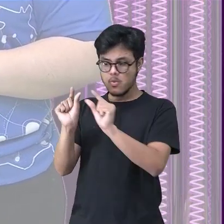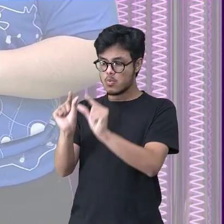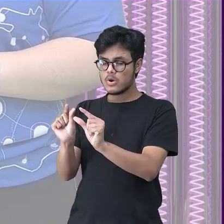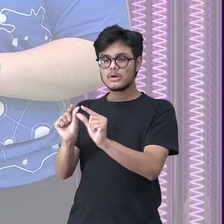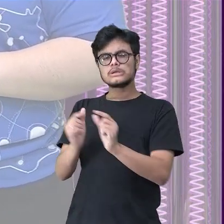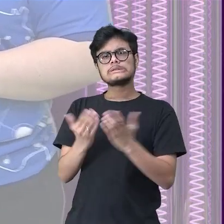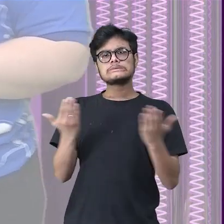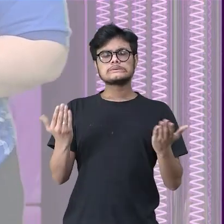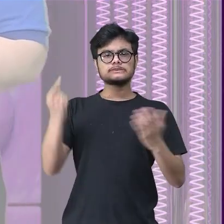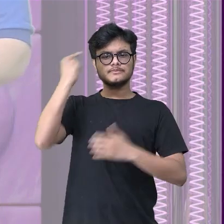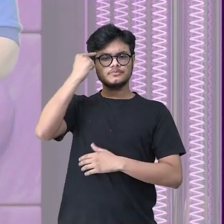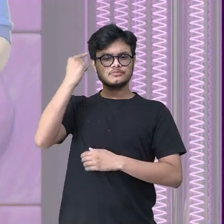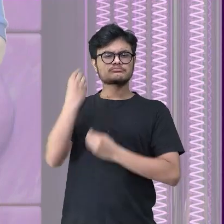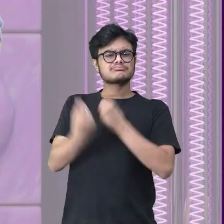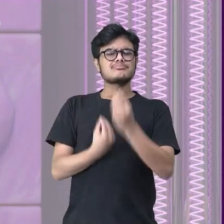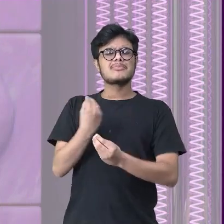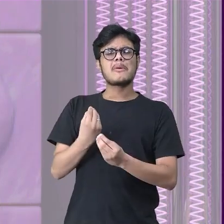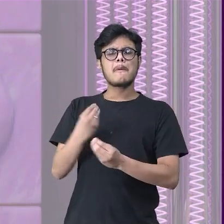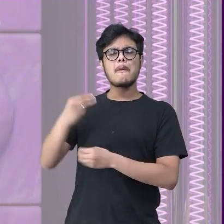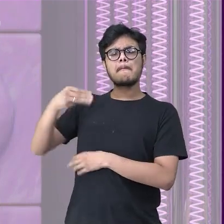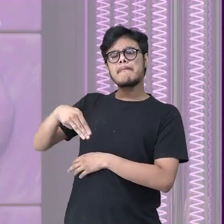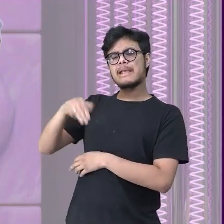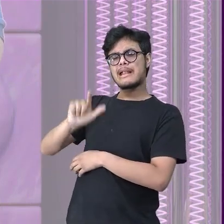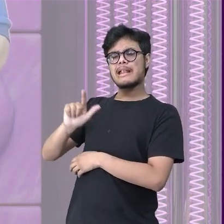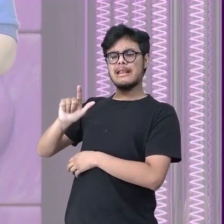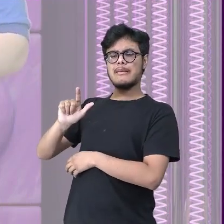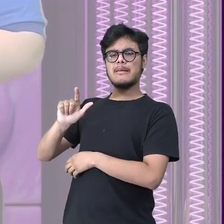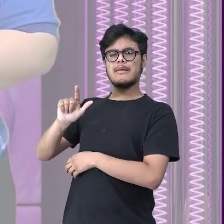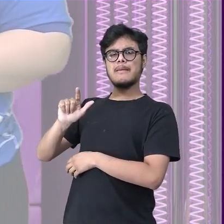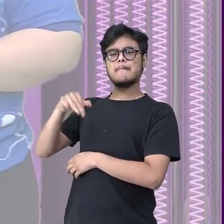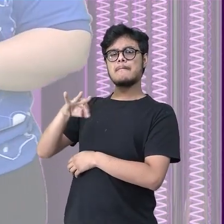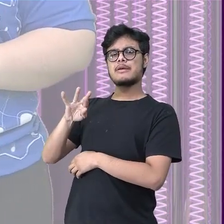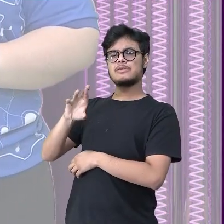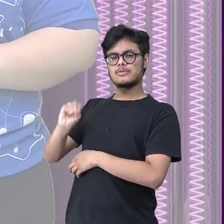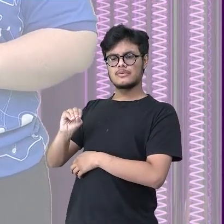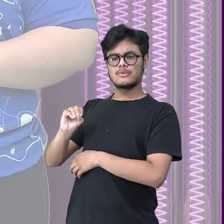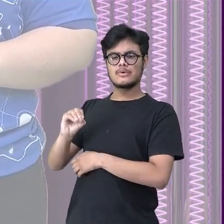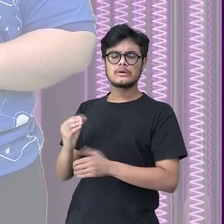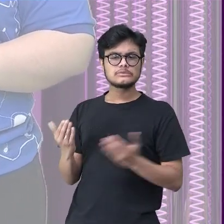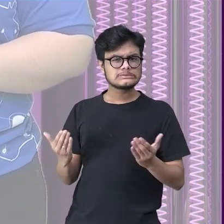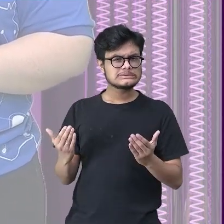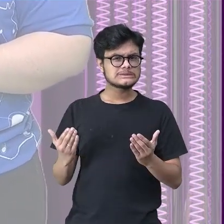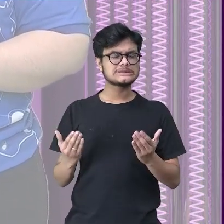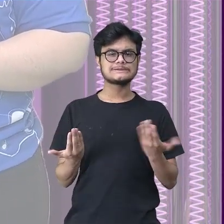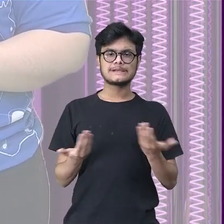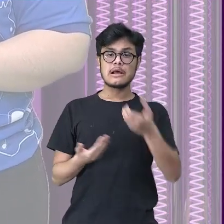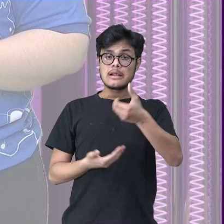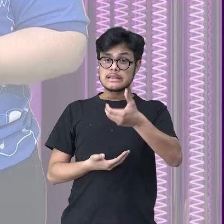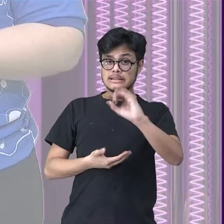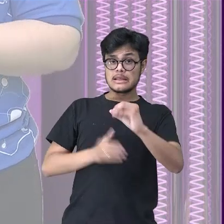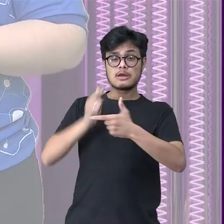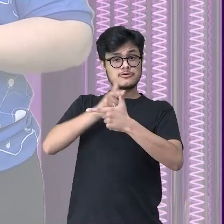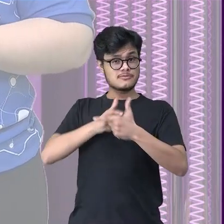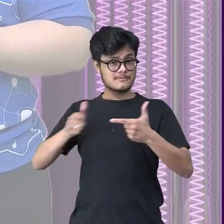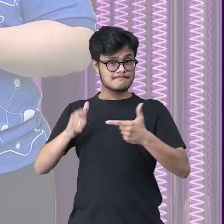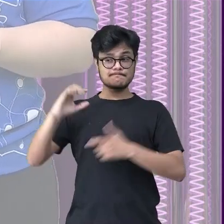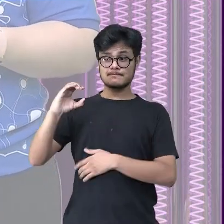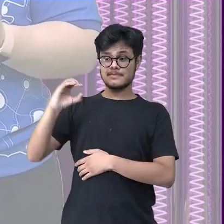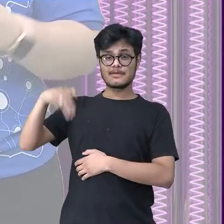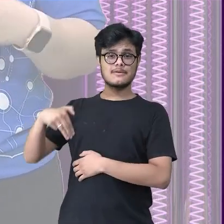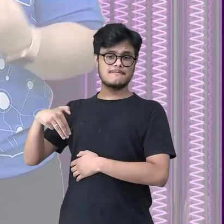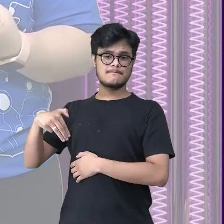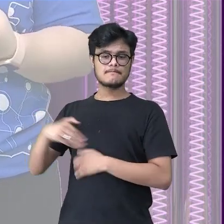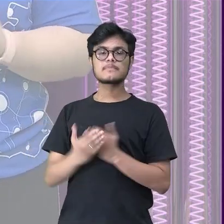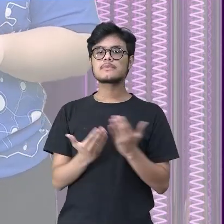Então, imagine o milímetro. Olha só, o milímetro aqui é uma parte de 10 do centímetro. Então, olha